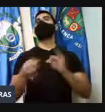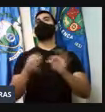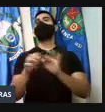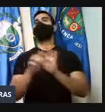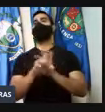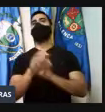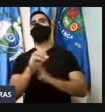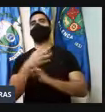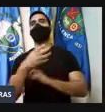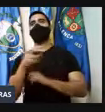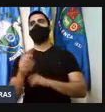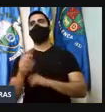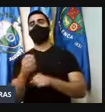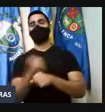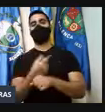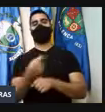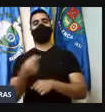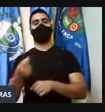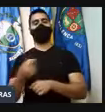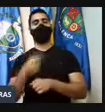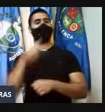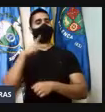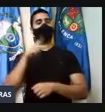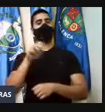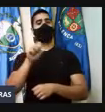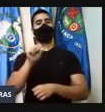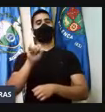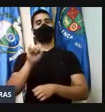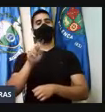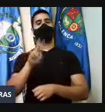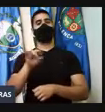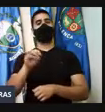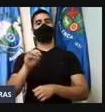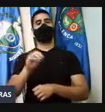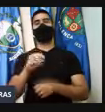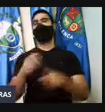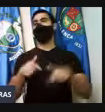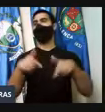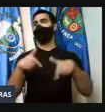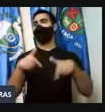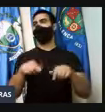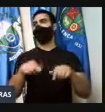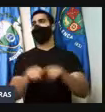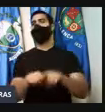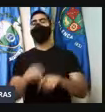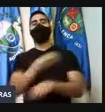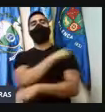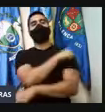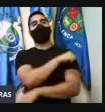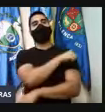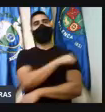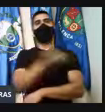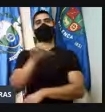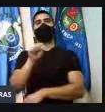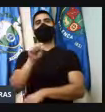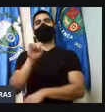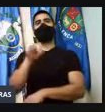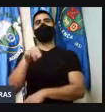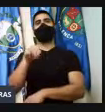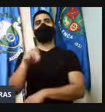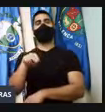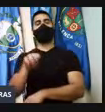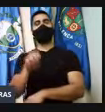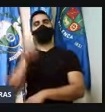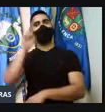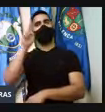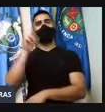resolução 045/2020, vereador Silva Rogério Furtado da Graça. Fica concedido o título benemérito municipal à enfermeira Simone da Silva Luiz, chefe da